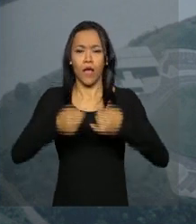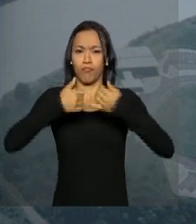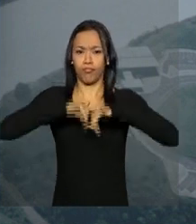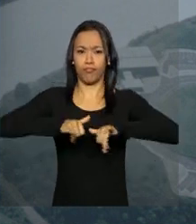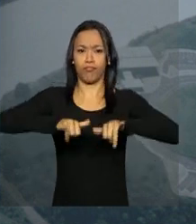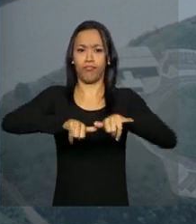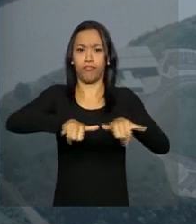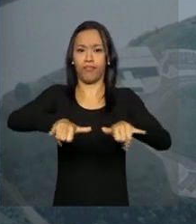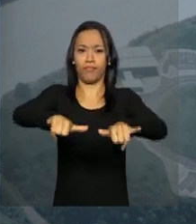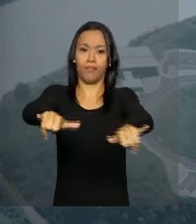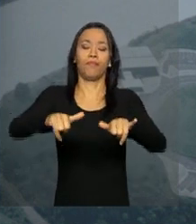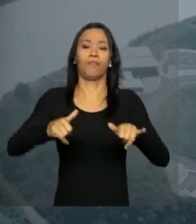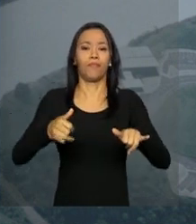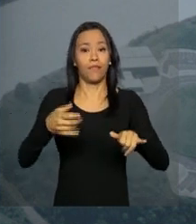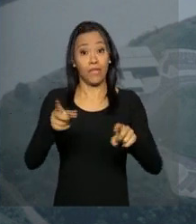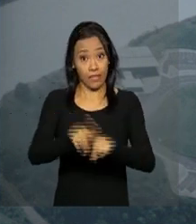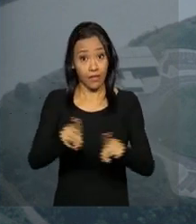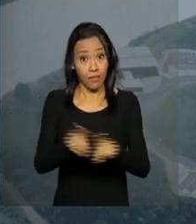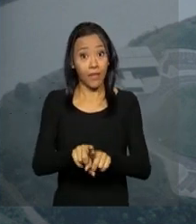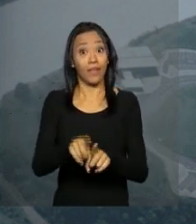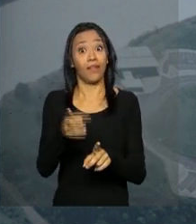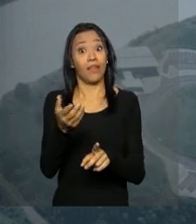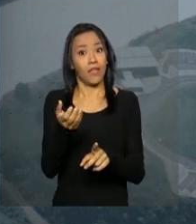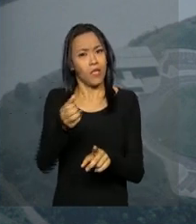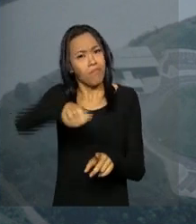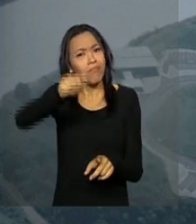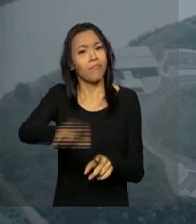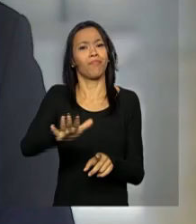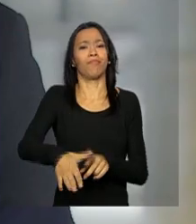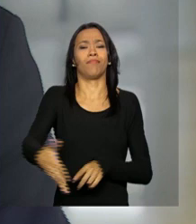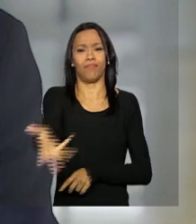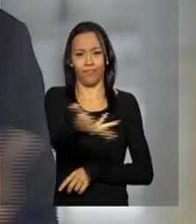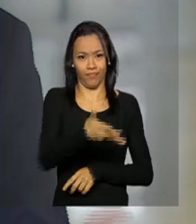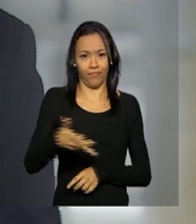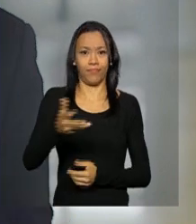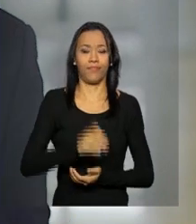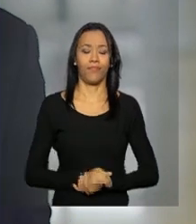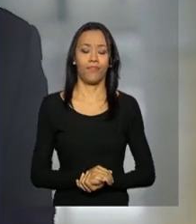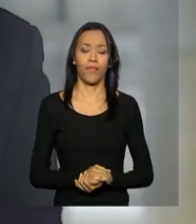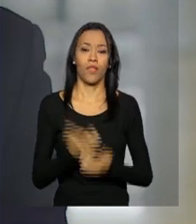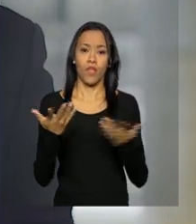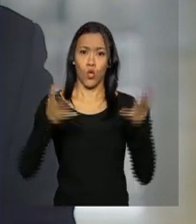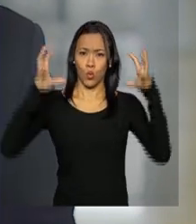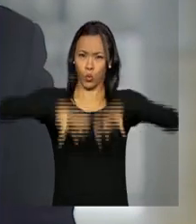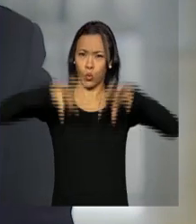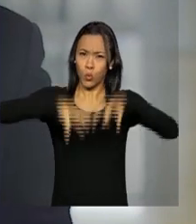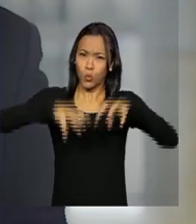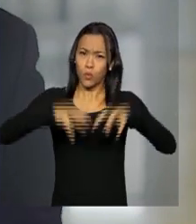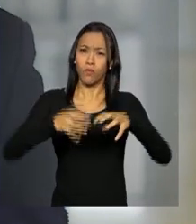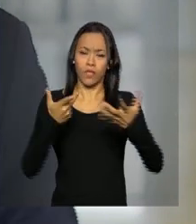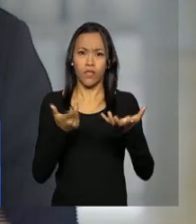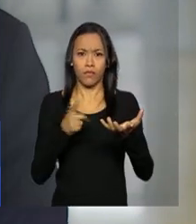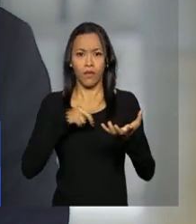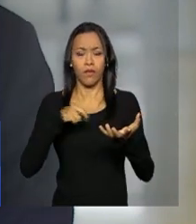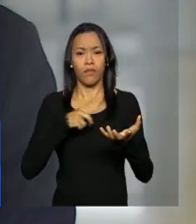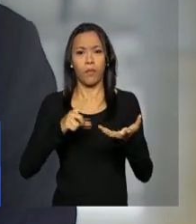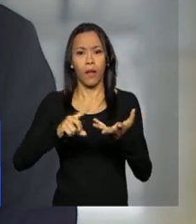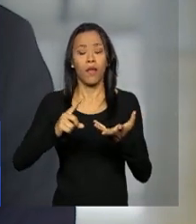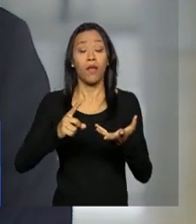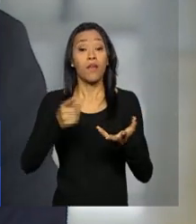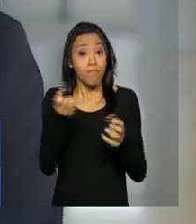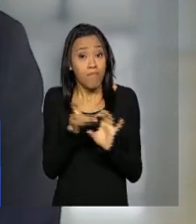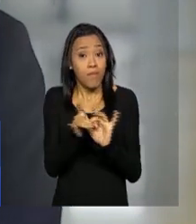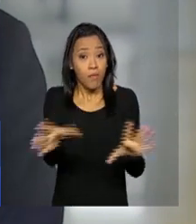abundante renovável limpa e a um preço mais compatível o maior volume de chuvas registrado no país também permite ao